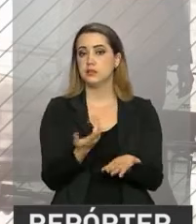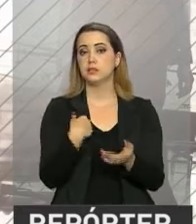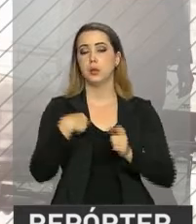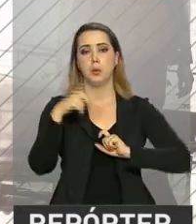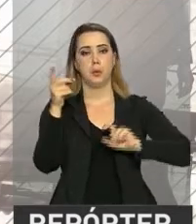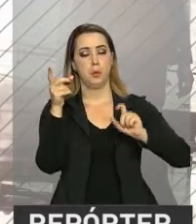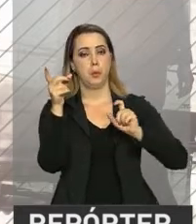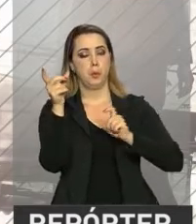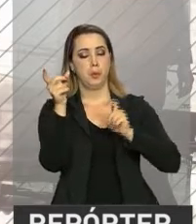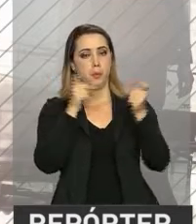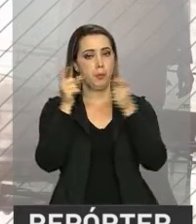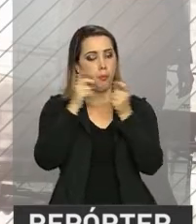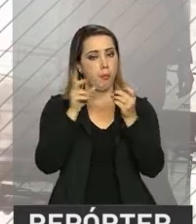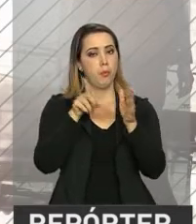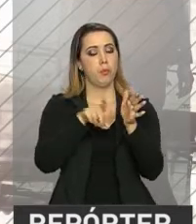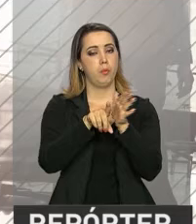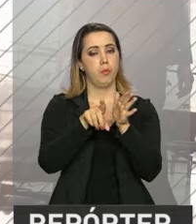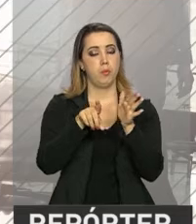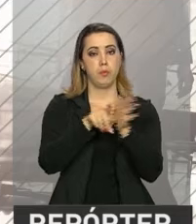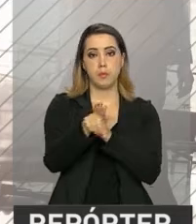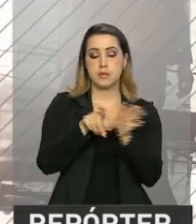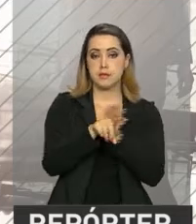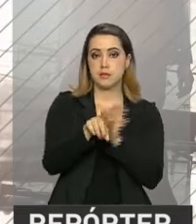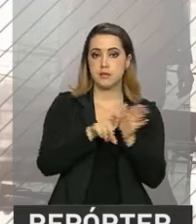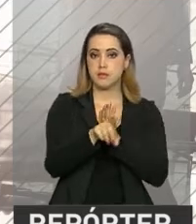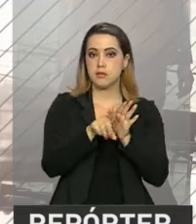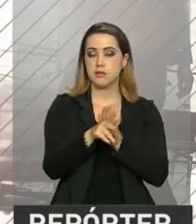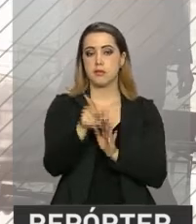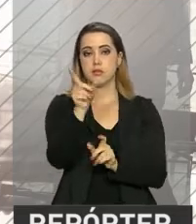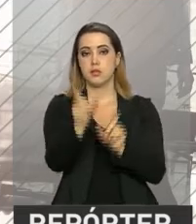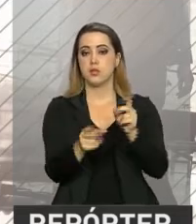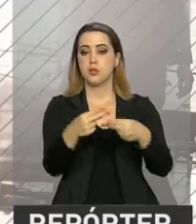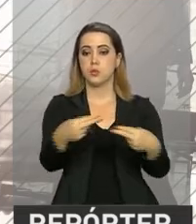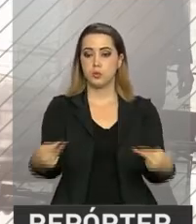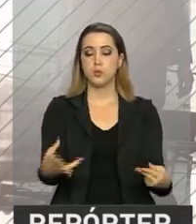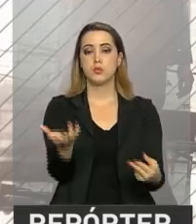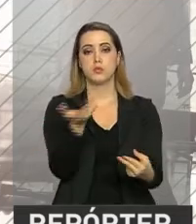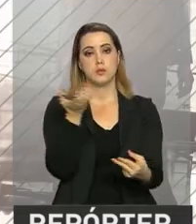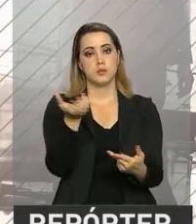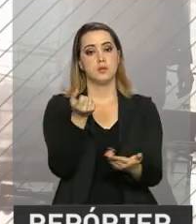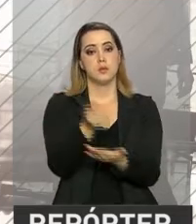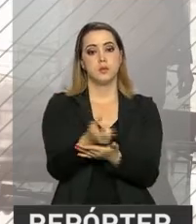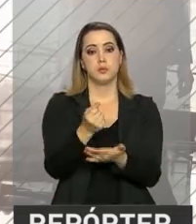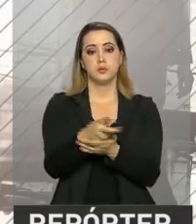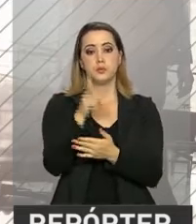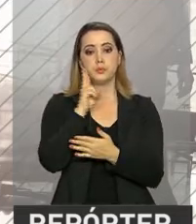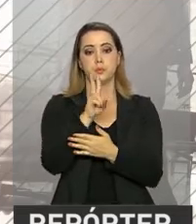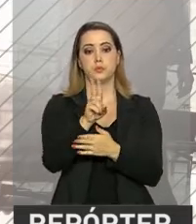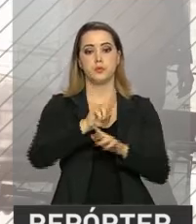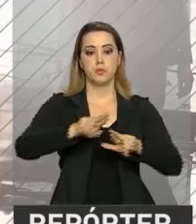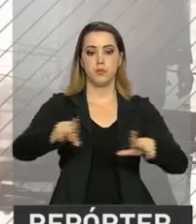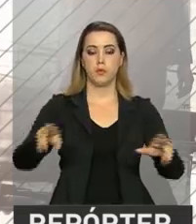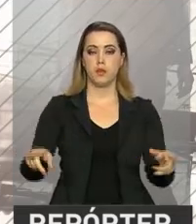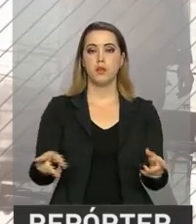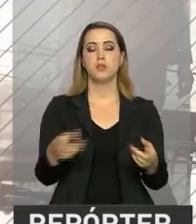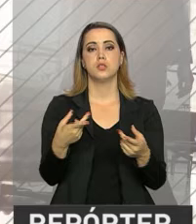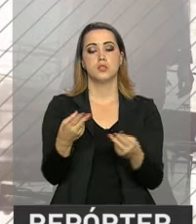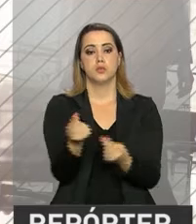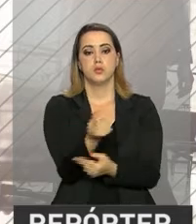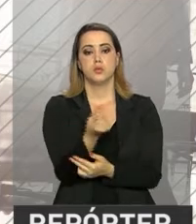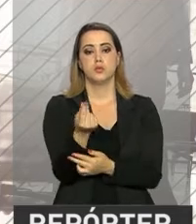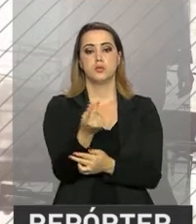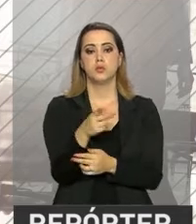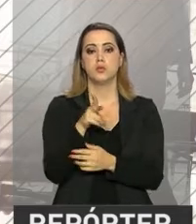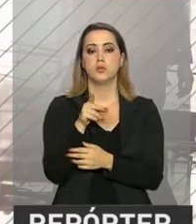básicas sobre o fornecedor pesquisas sobre os produtos que deseja comprar e avalia a variação de preço da promoção no dia